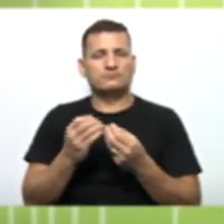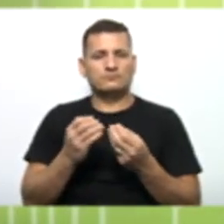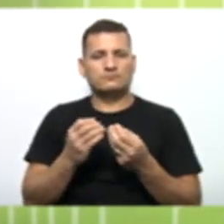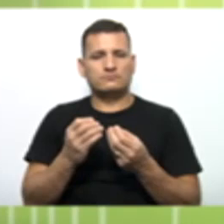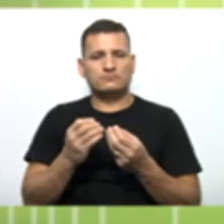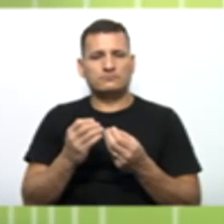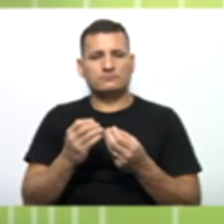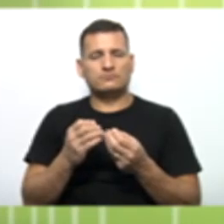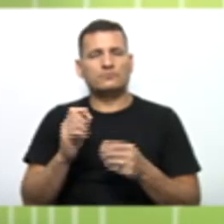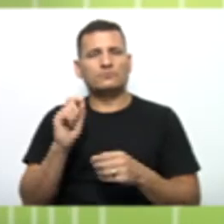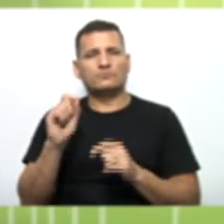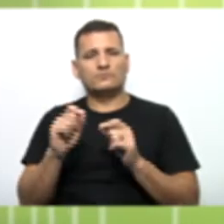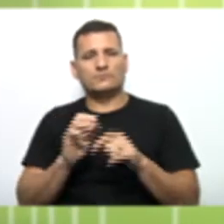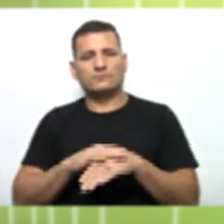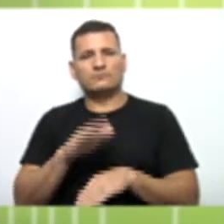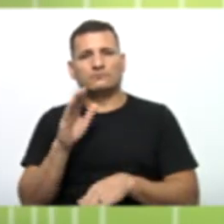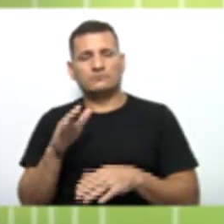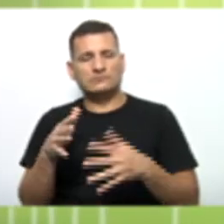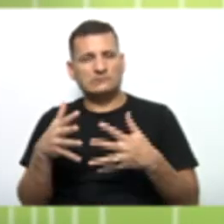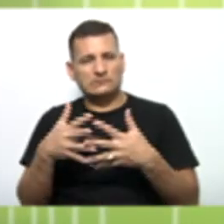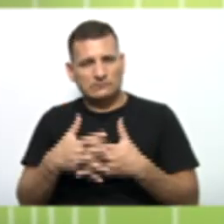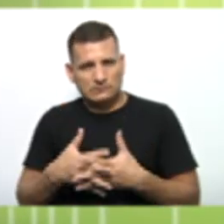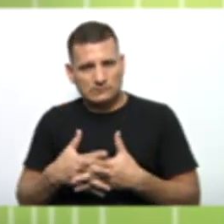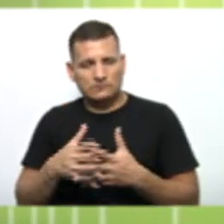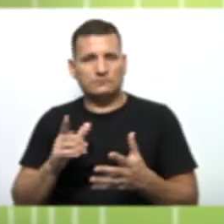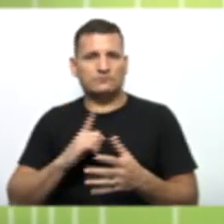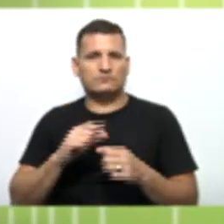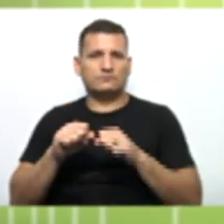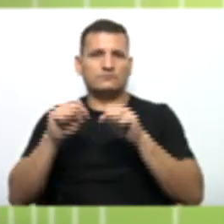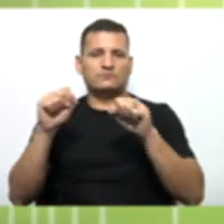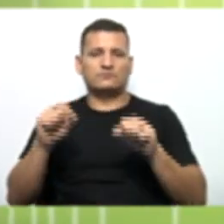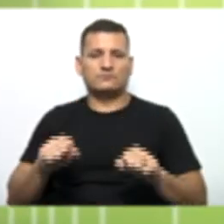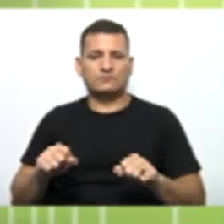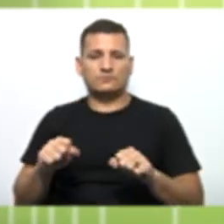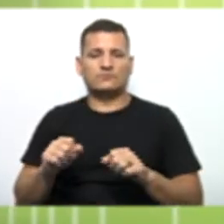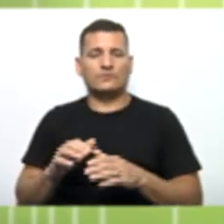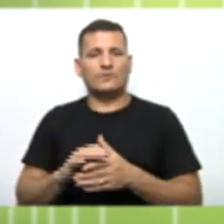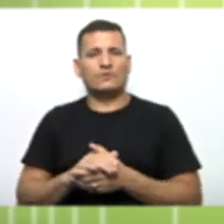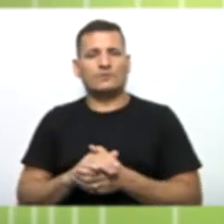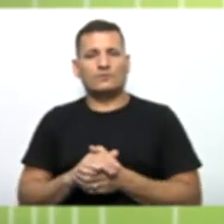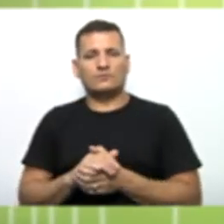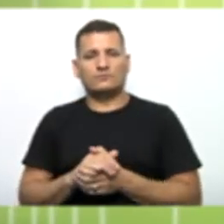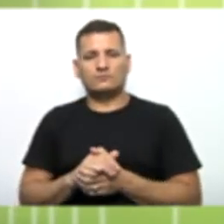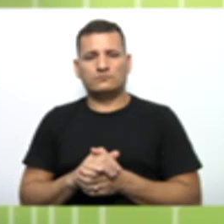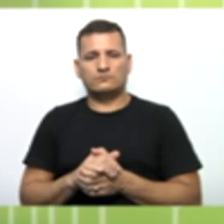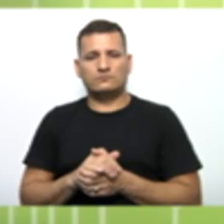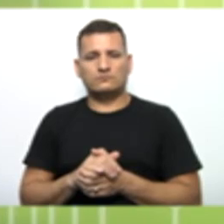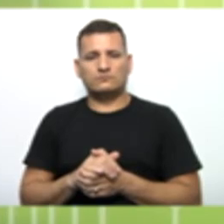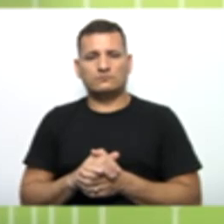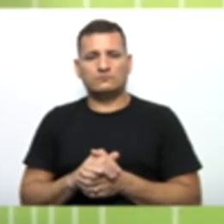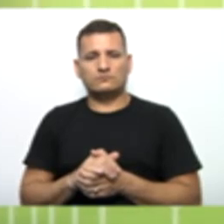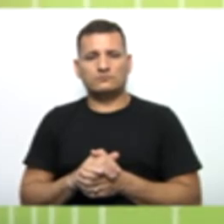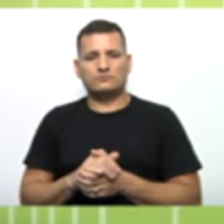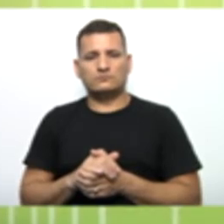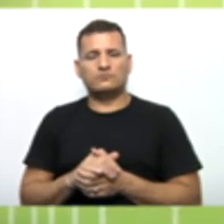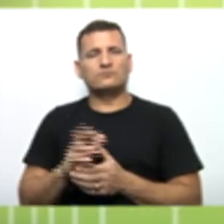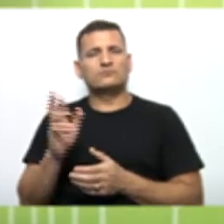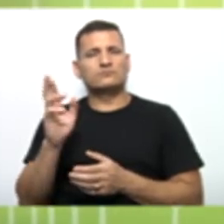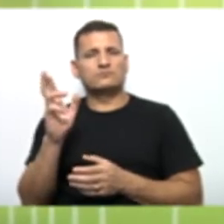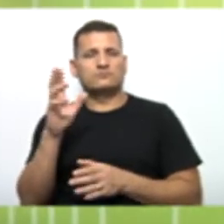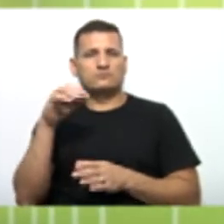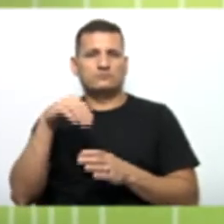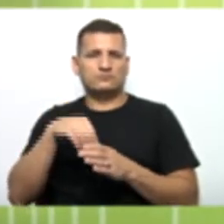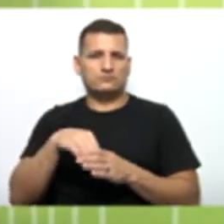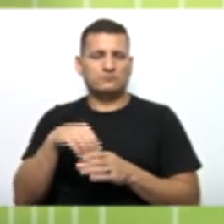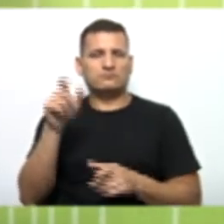que mais complexo vai ter o meu sistema, qual é a parte que eu preciso identificar, quais são os integrantes desse sistema,